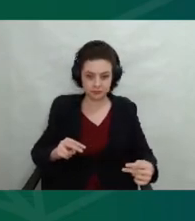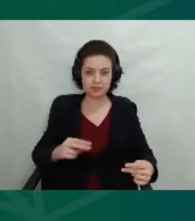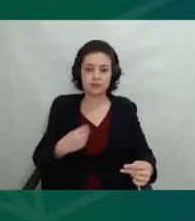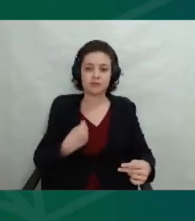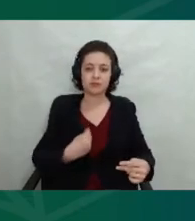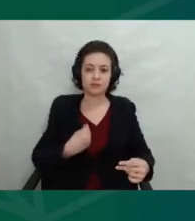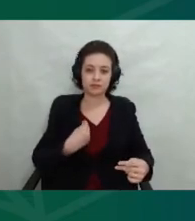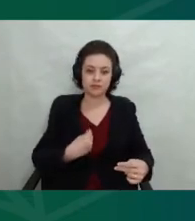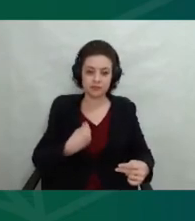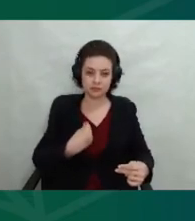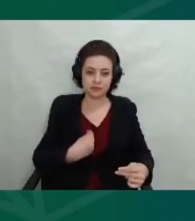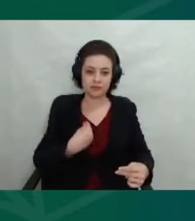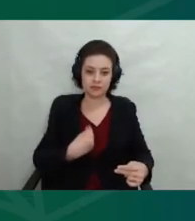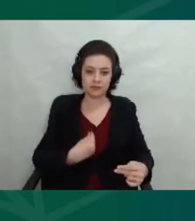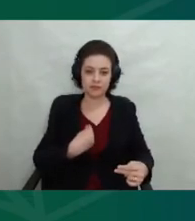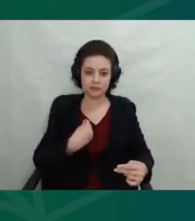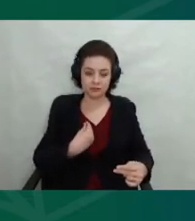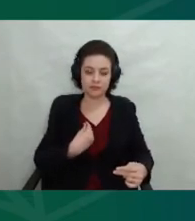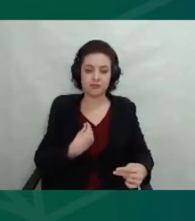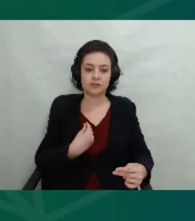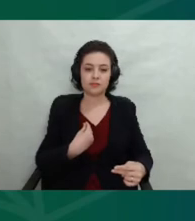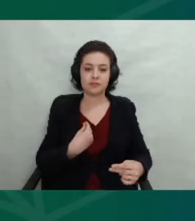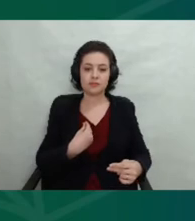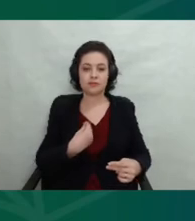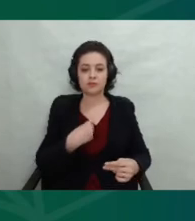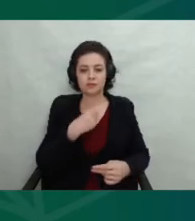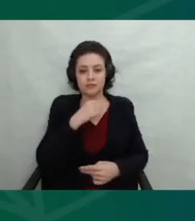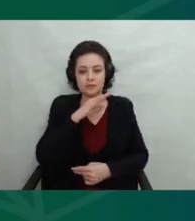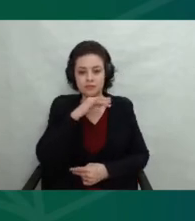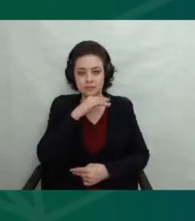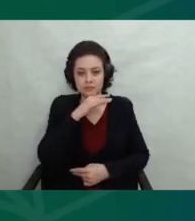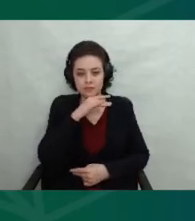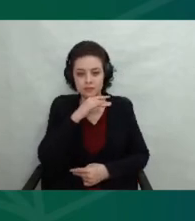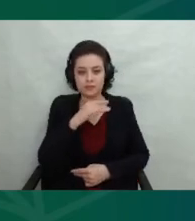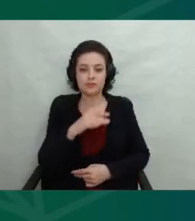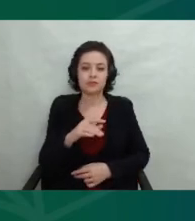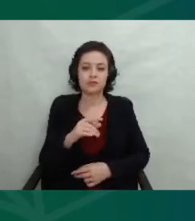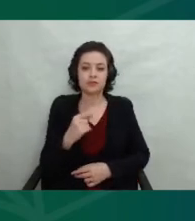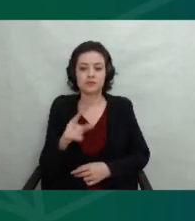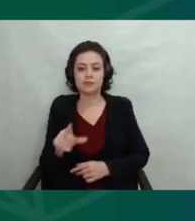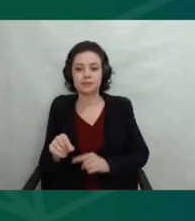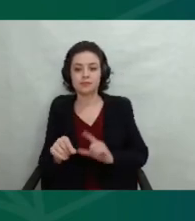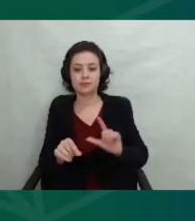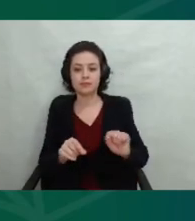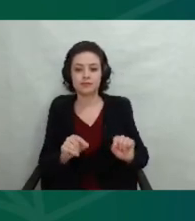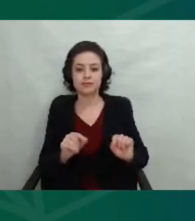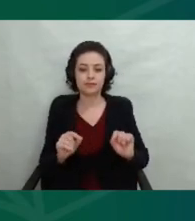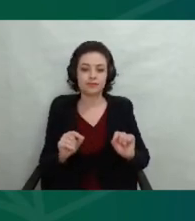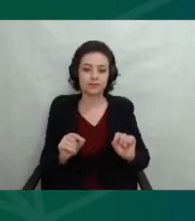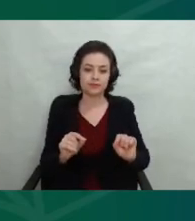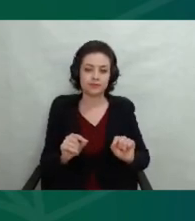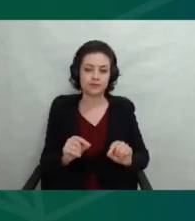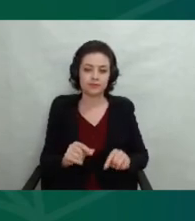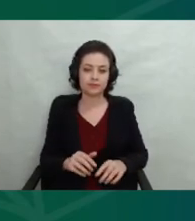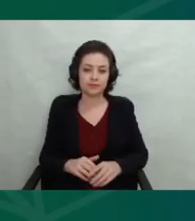em vivo, em mamíferos, em células de mamíferos. Aí nós escolhemos esse